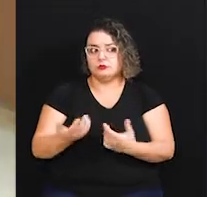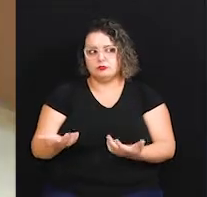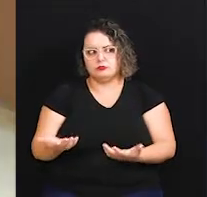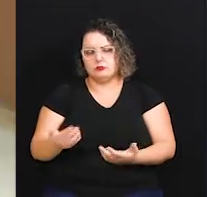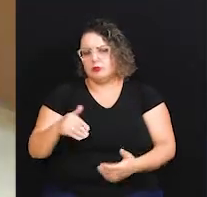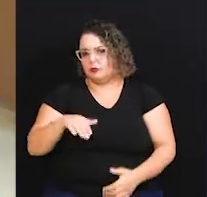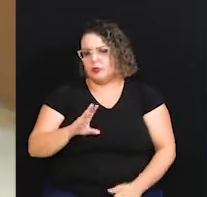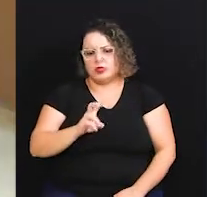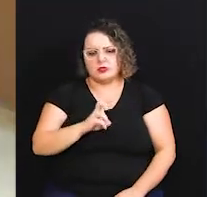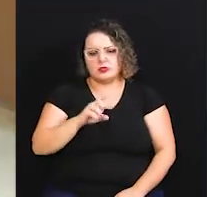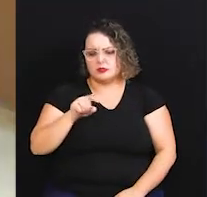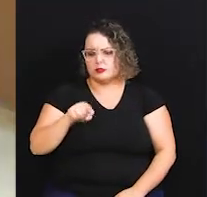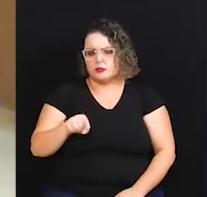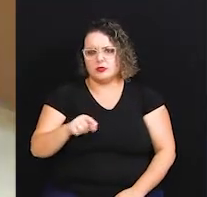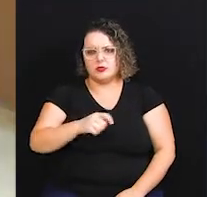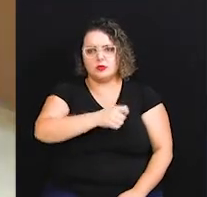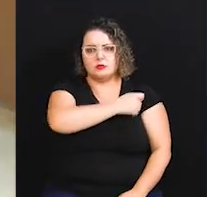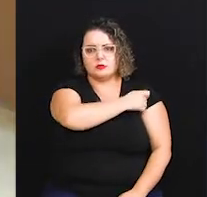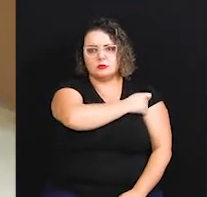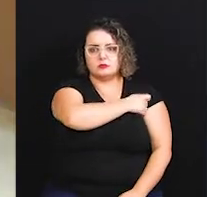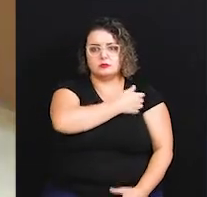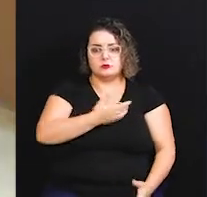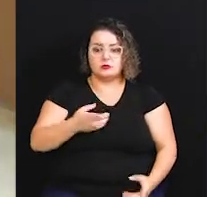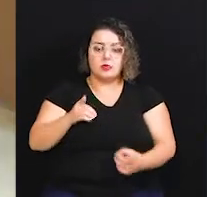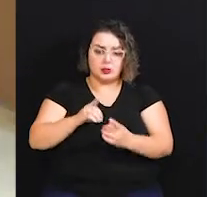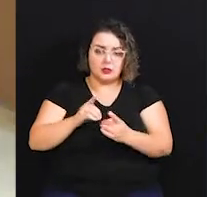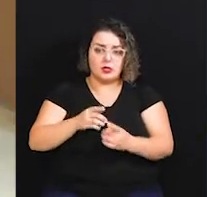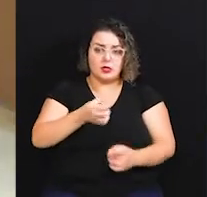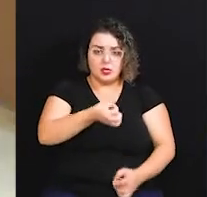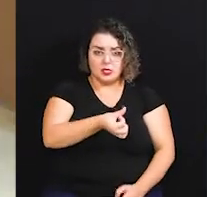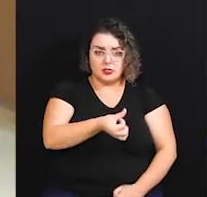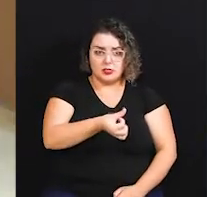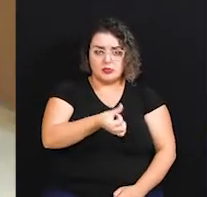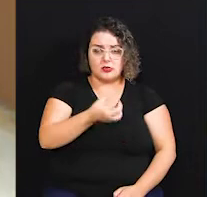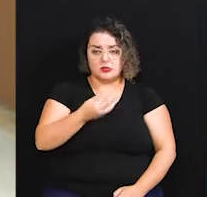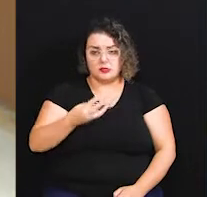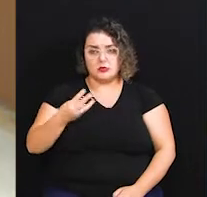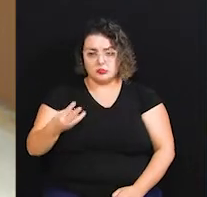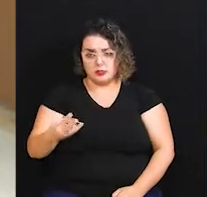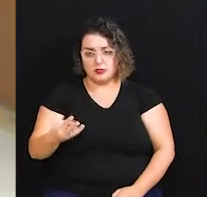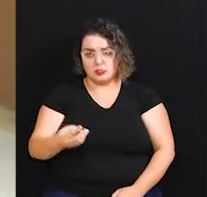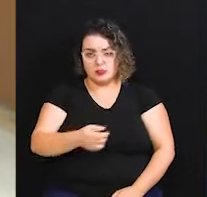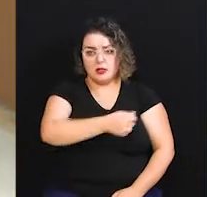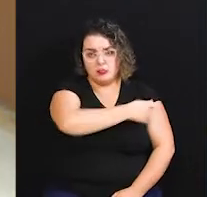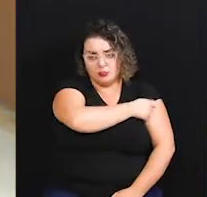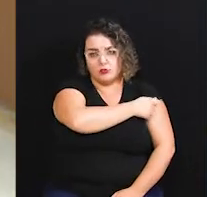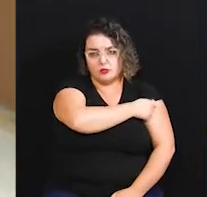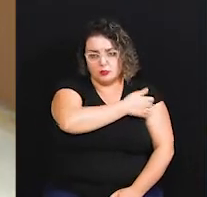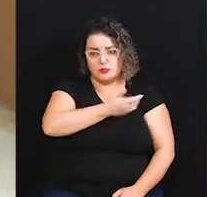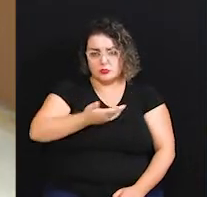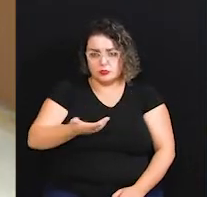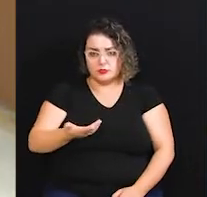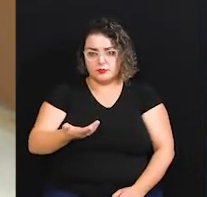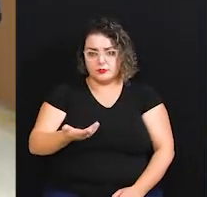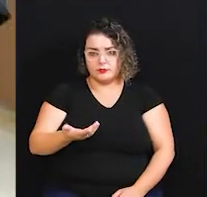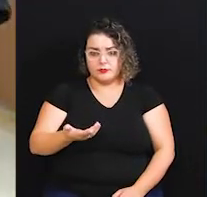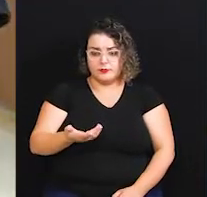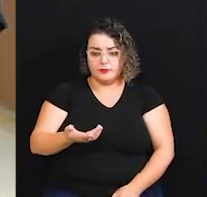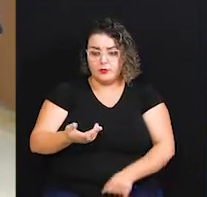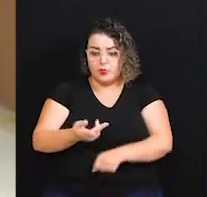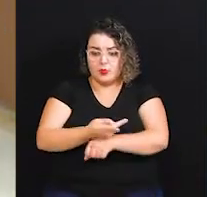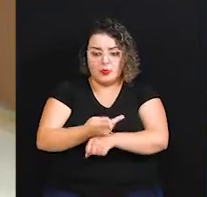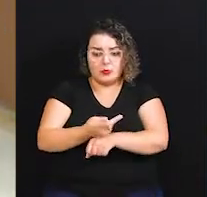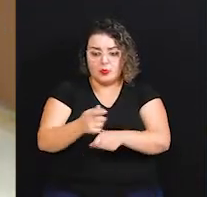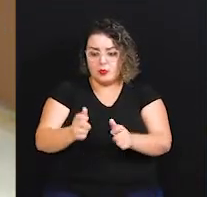por aqui mais de 5.000 alunos. Atualmente nós atendemos 633 alunos, né, e uma procura cada